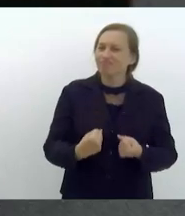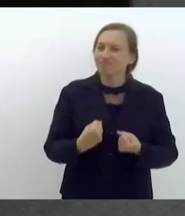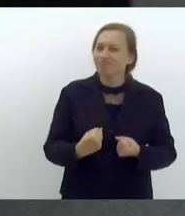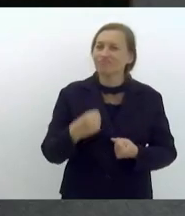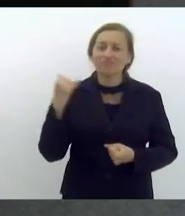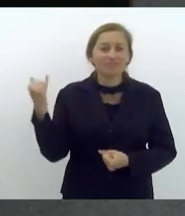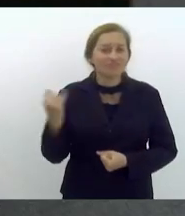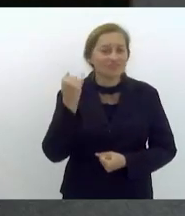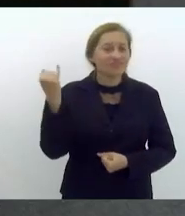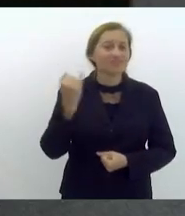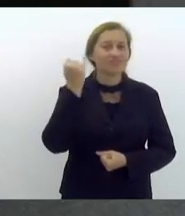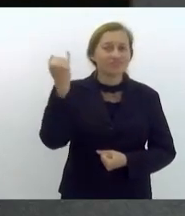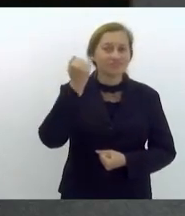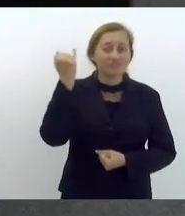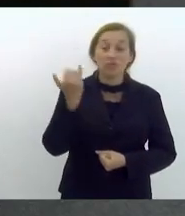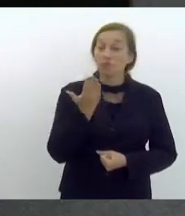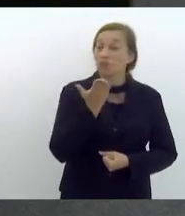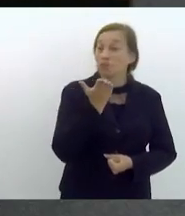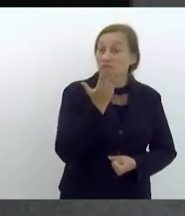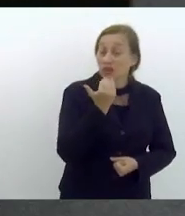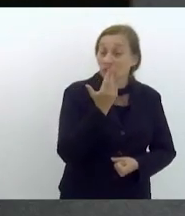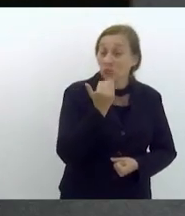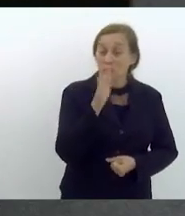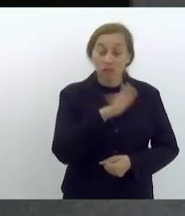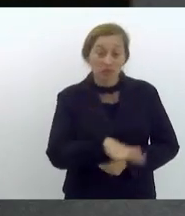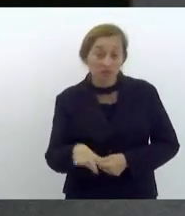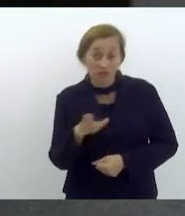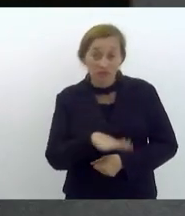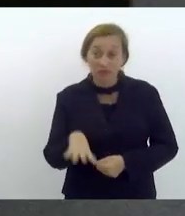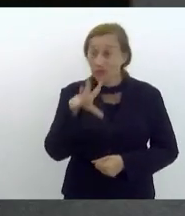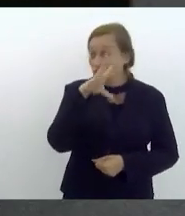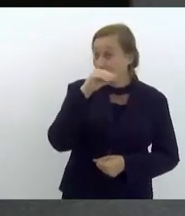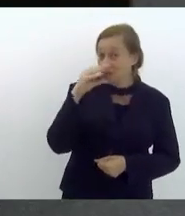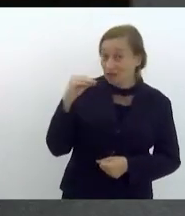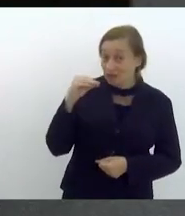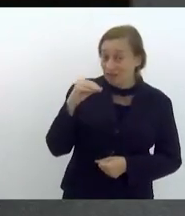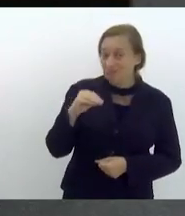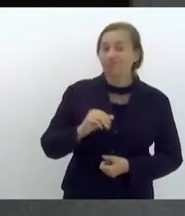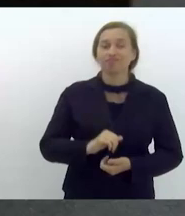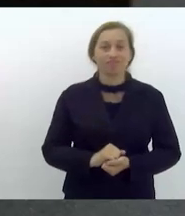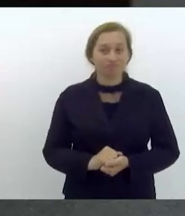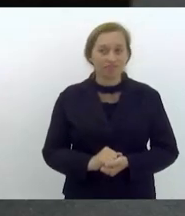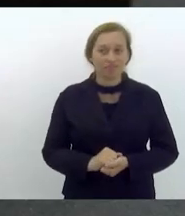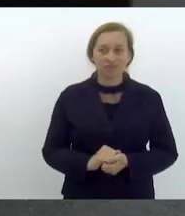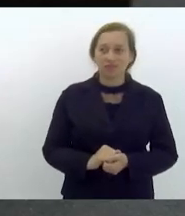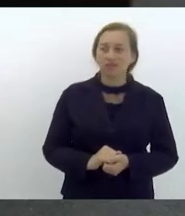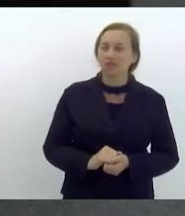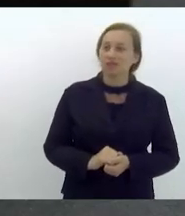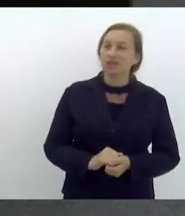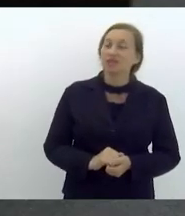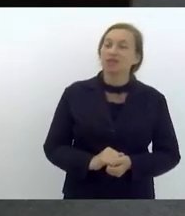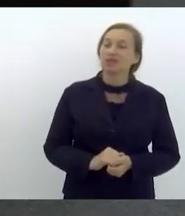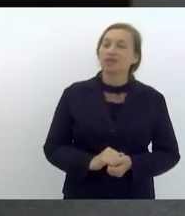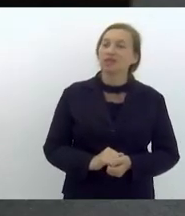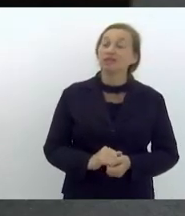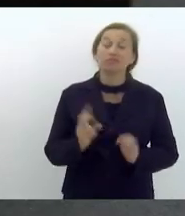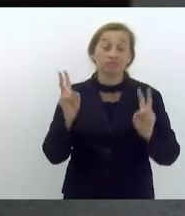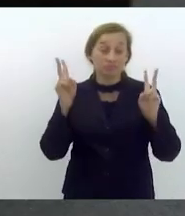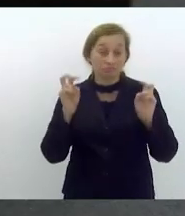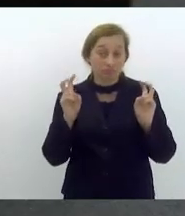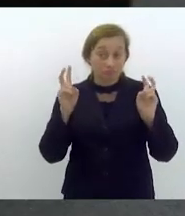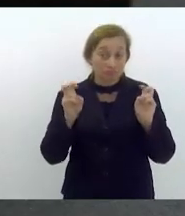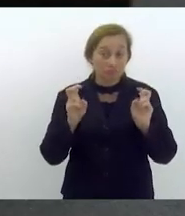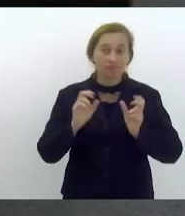importante da alimentação infantil de adolescente que tem sido e pautado esta casa nesse tema